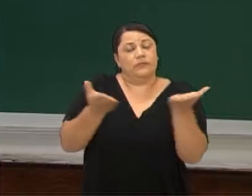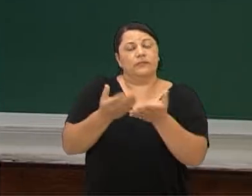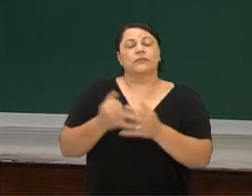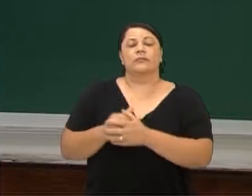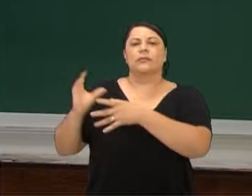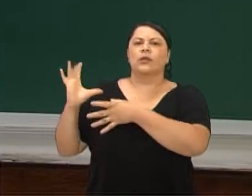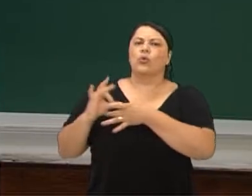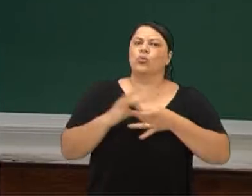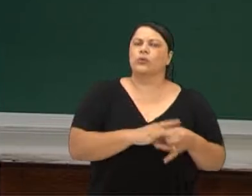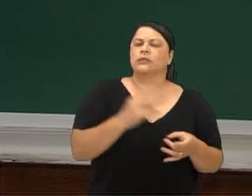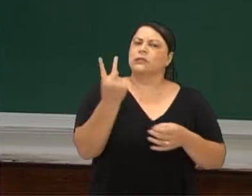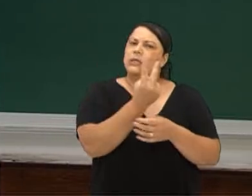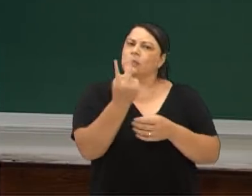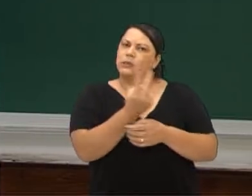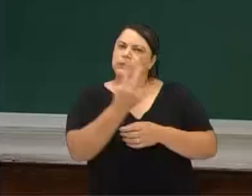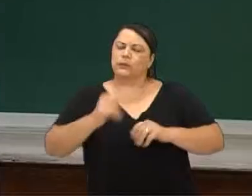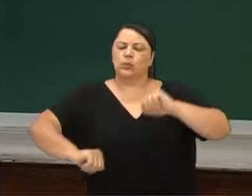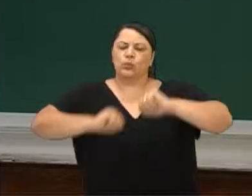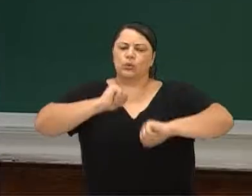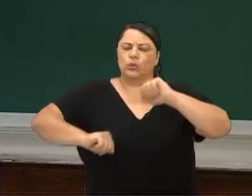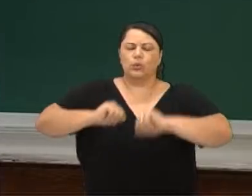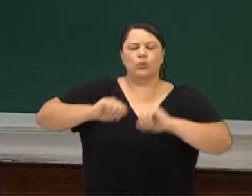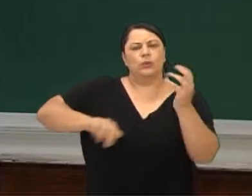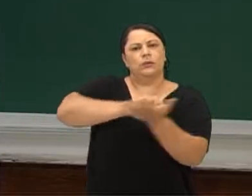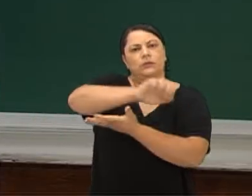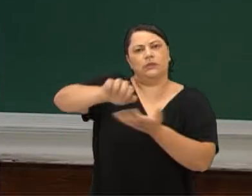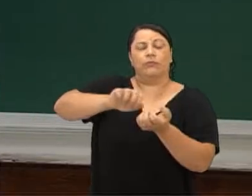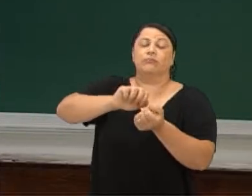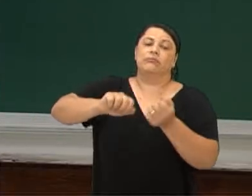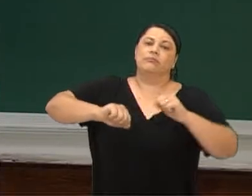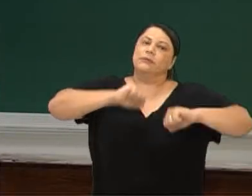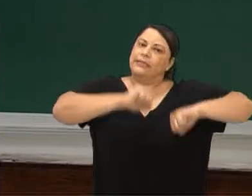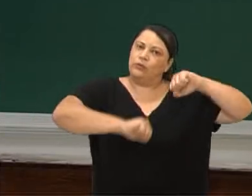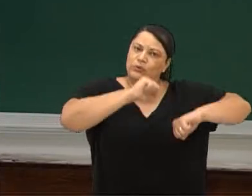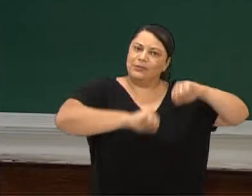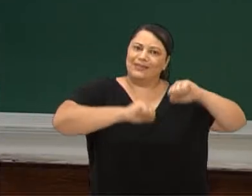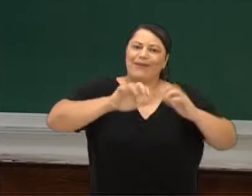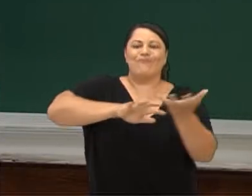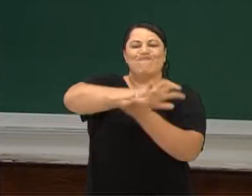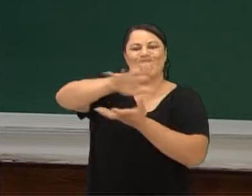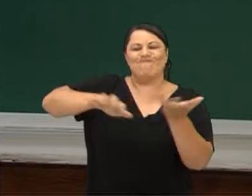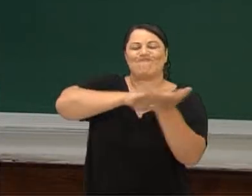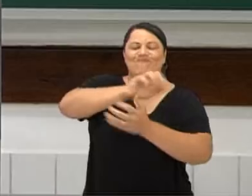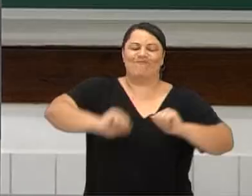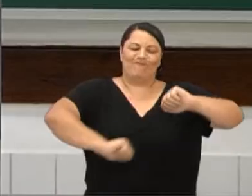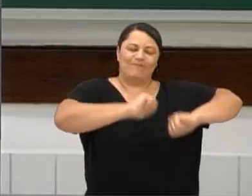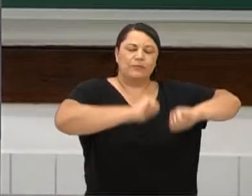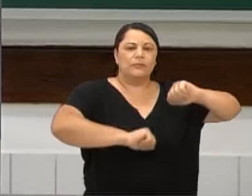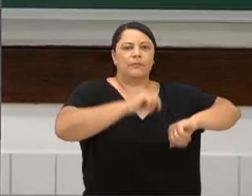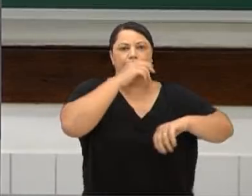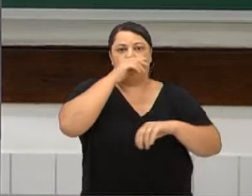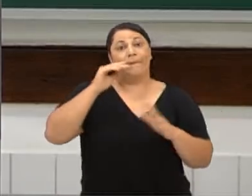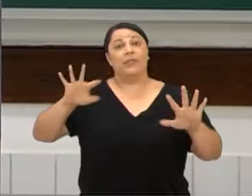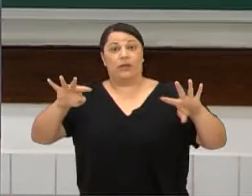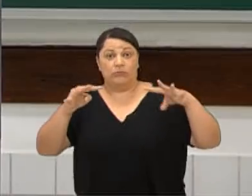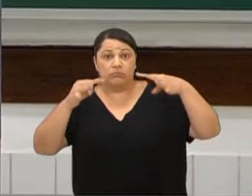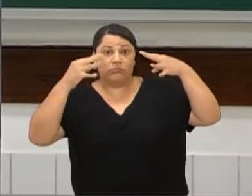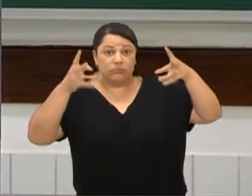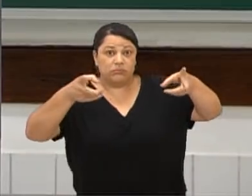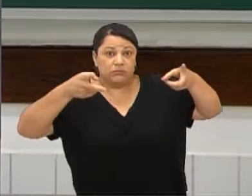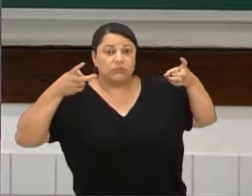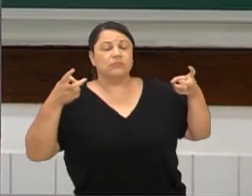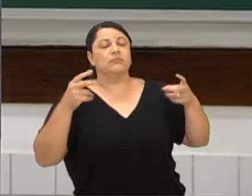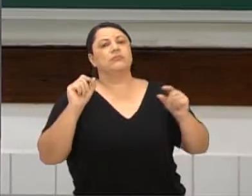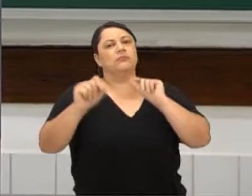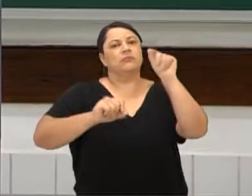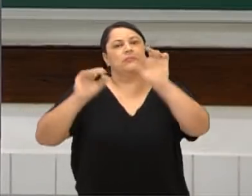da segunda Revolução Industrial. E nós vamos retomar mais daqui a pouquinho. Eu quero chamar a atenção aqui para